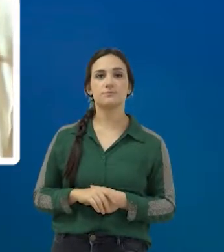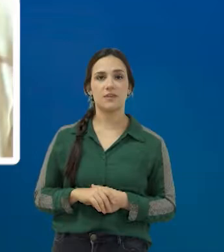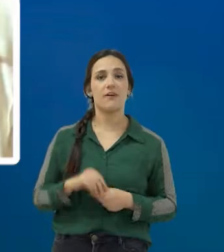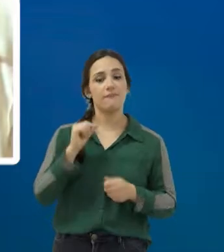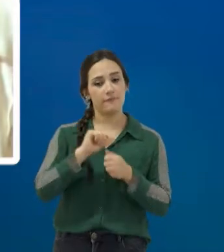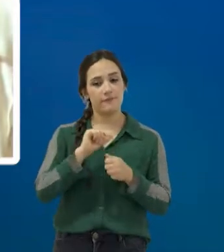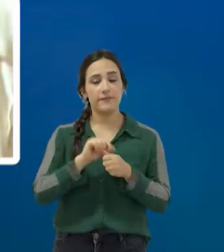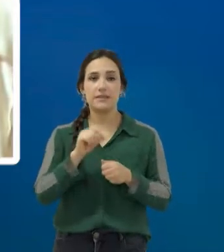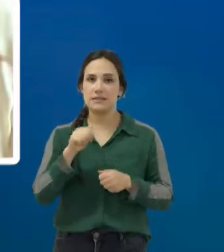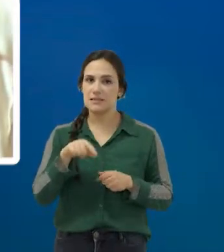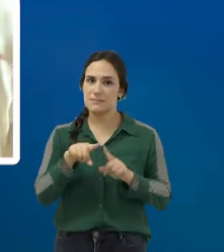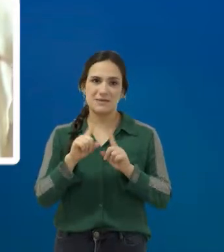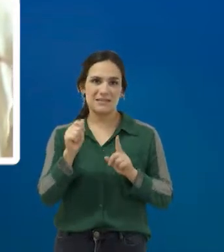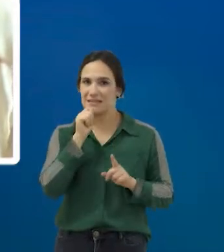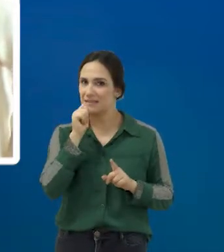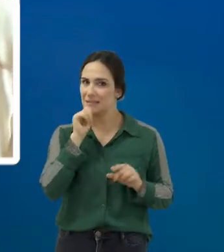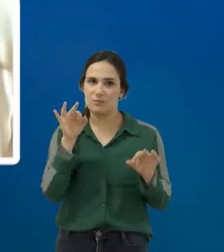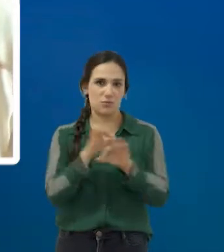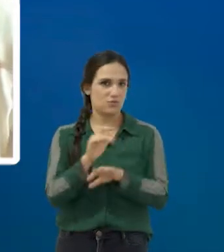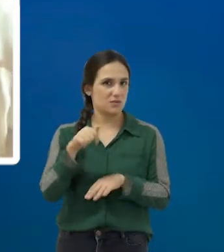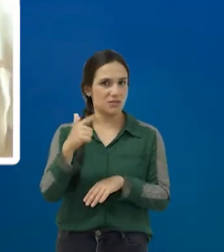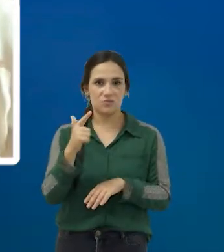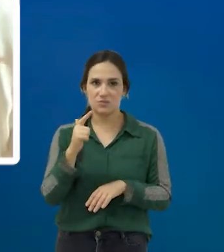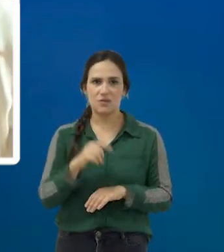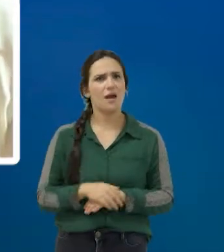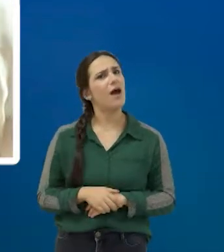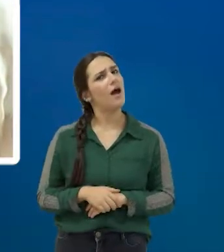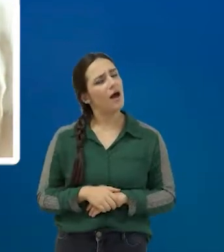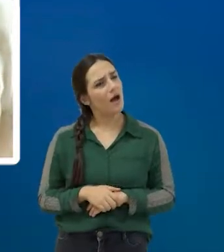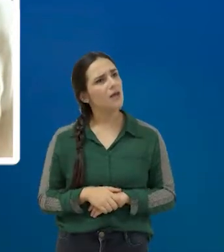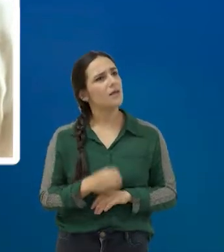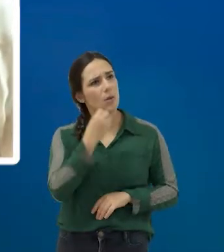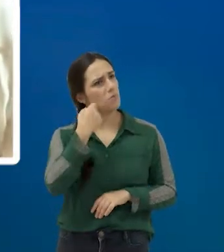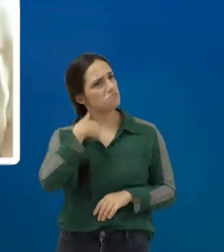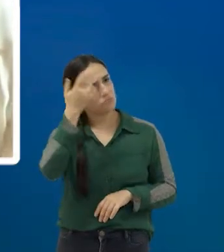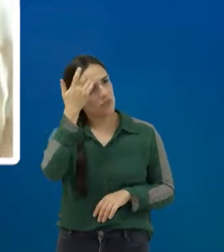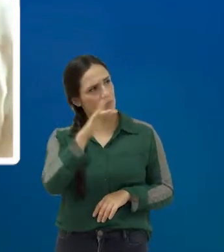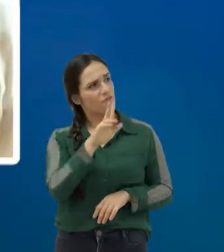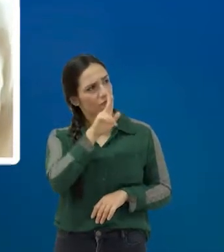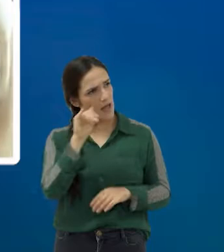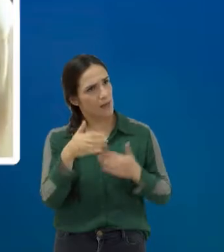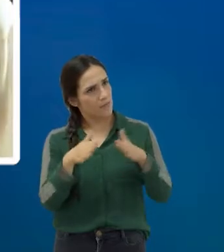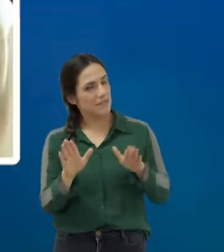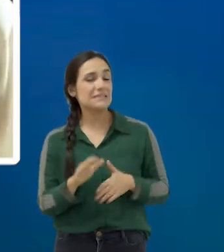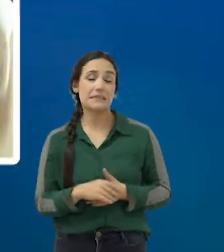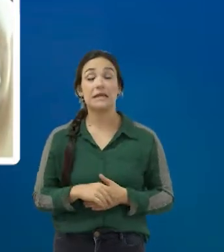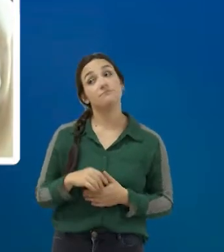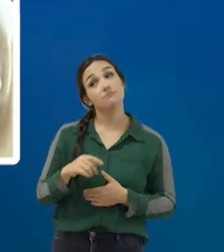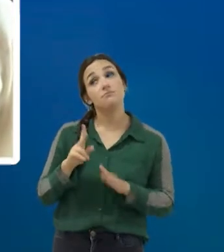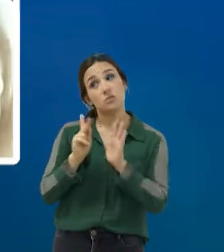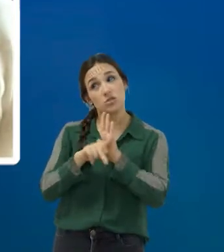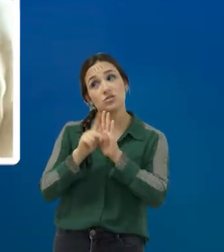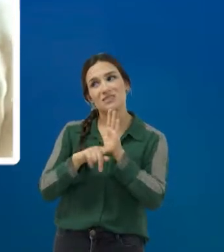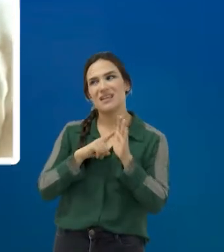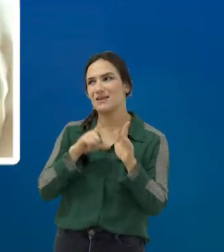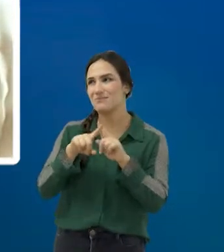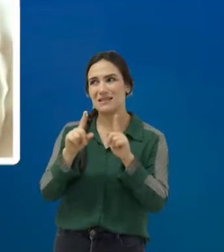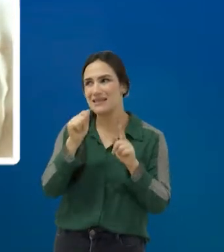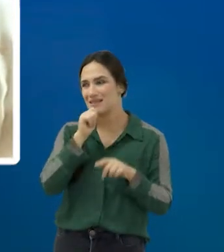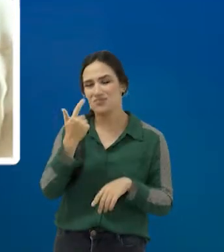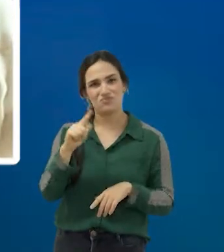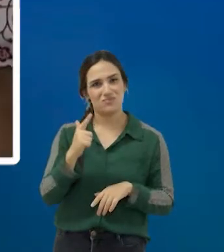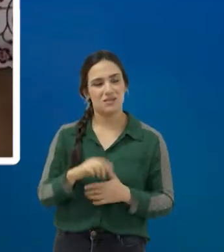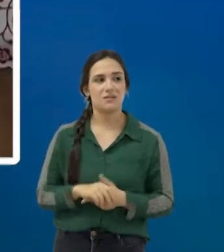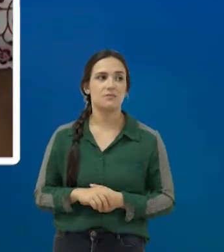o transplante aqui no estado, né? Que boa notícia! Que boa notícia. Então, mas por enquanto não é feito, mas